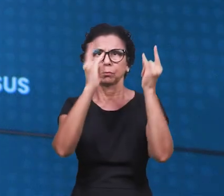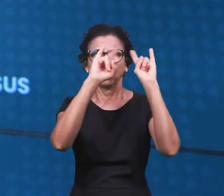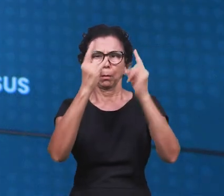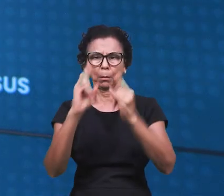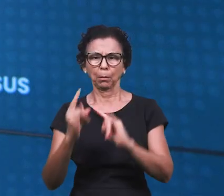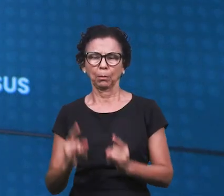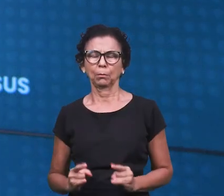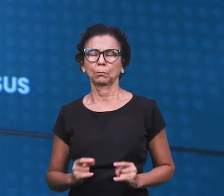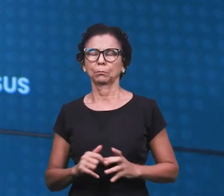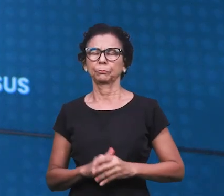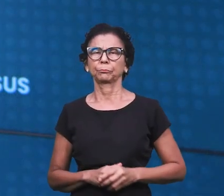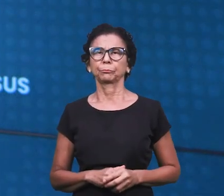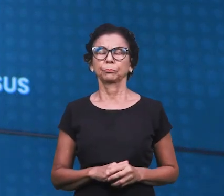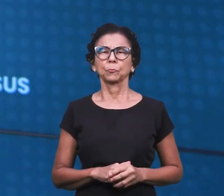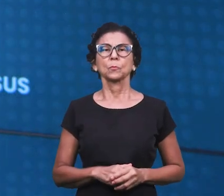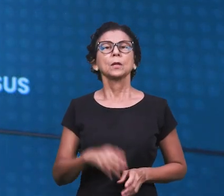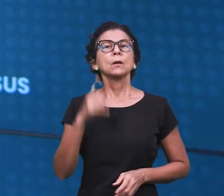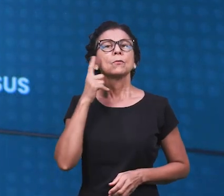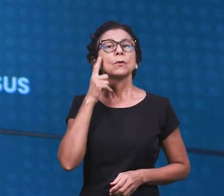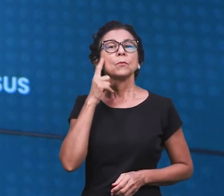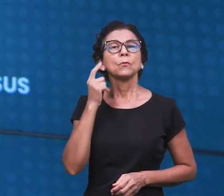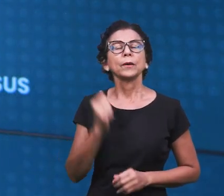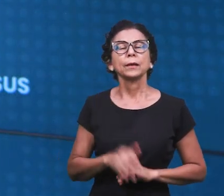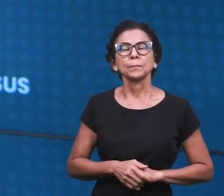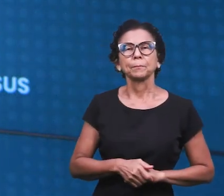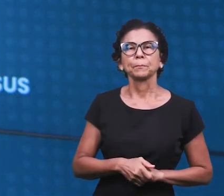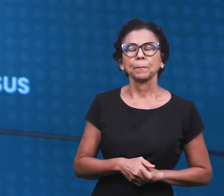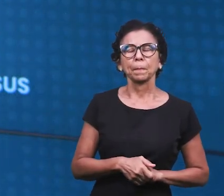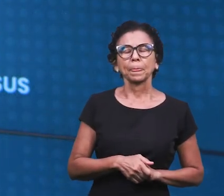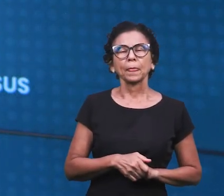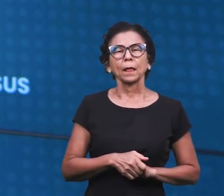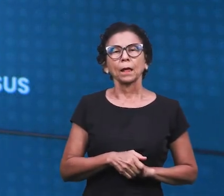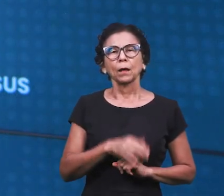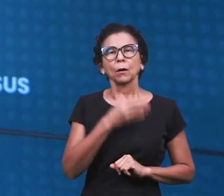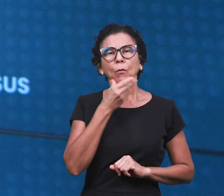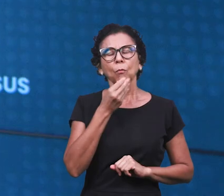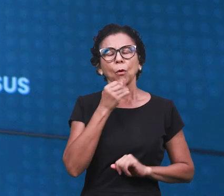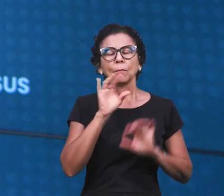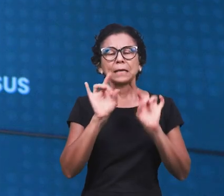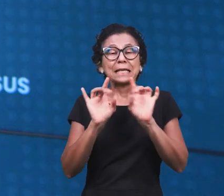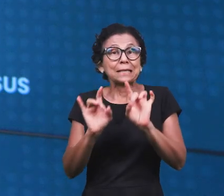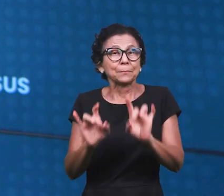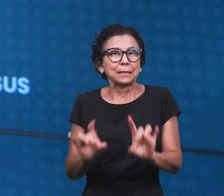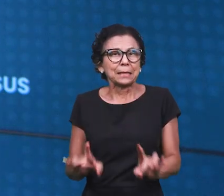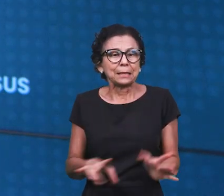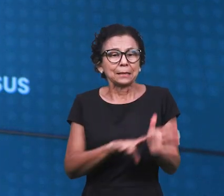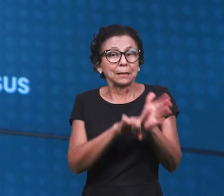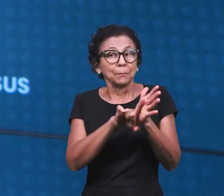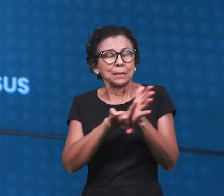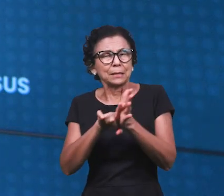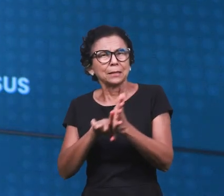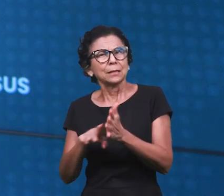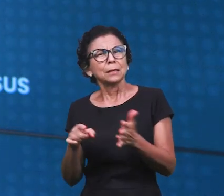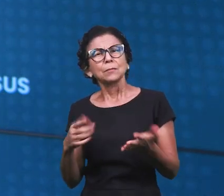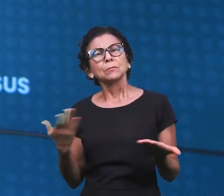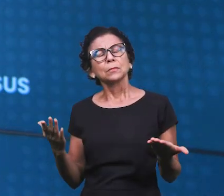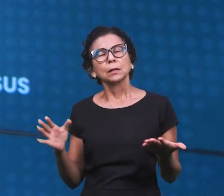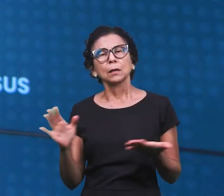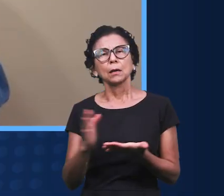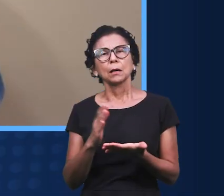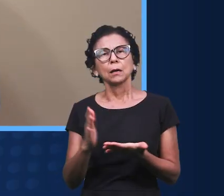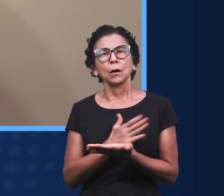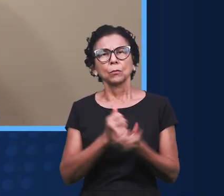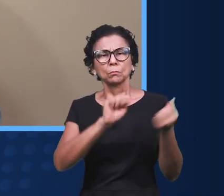a explicação de um especialista sobre a causa dos terremotos, por que alguns são tão perigosos e fazem vítimas